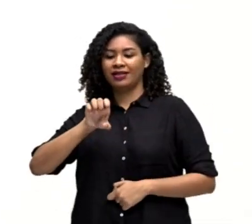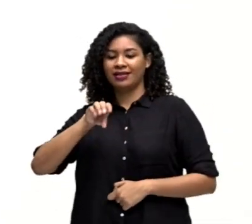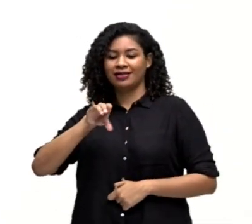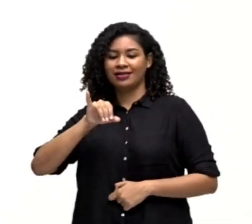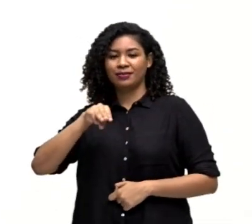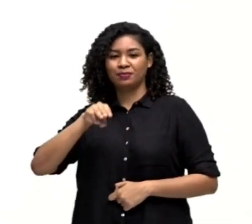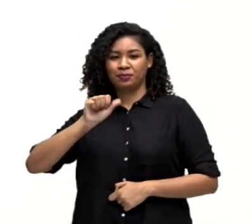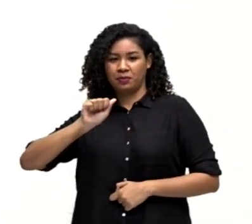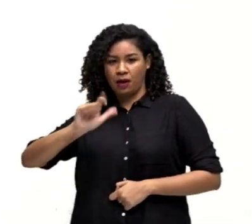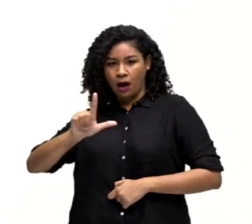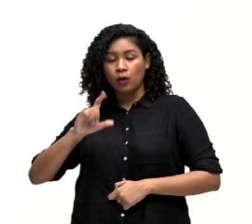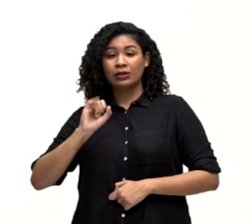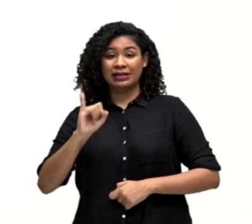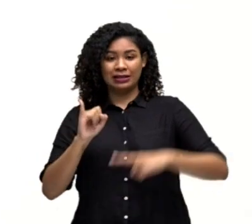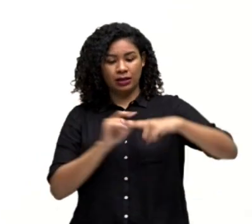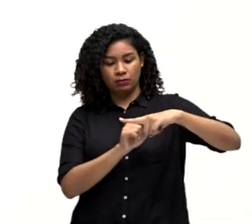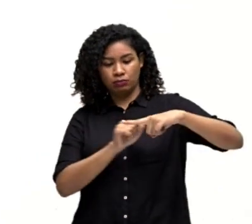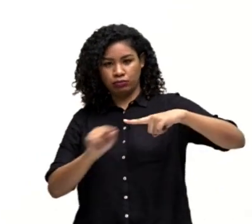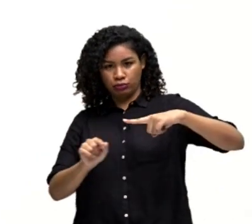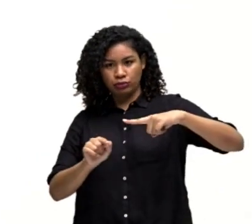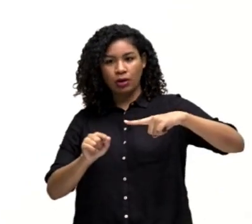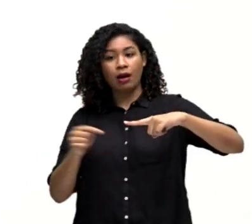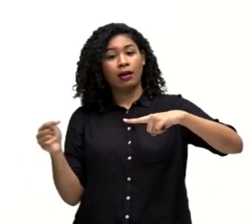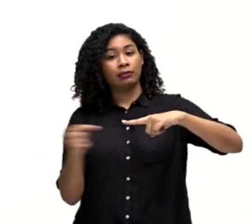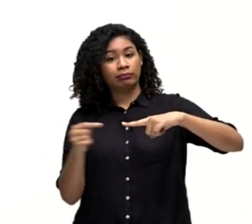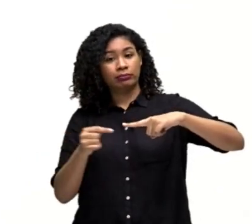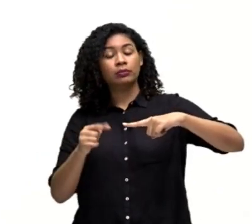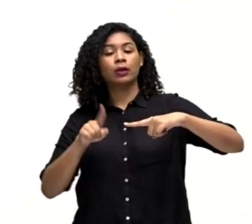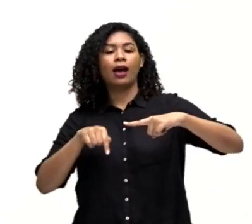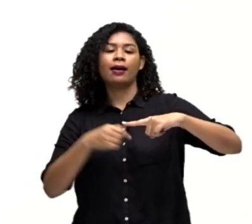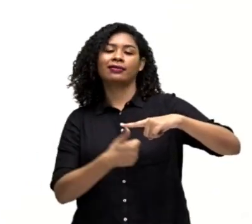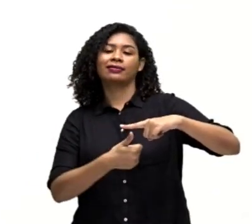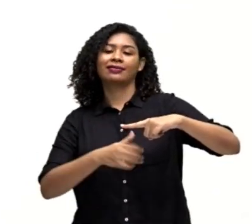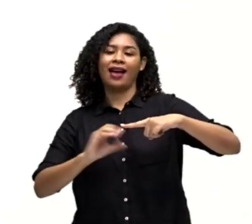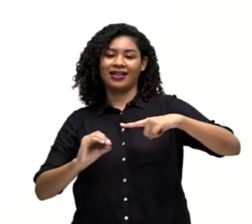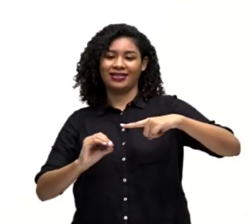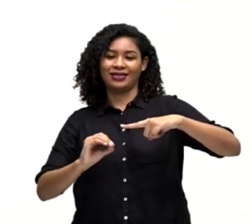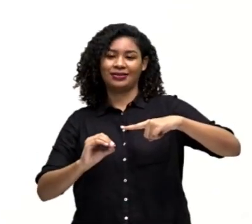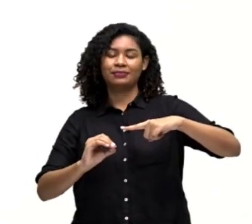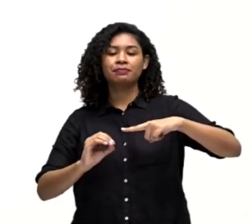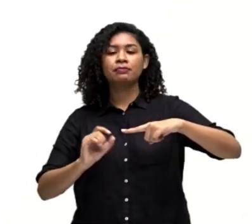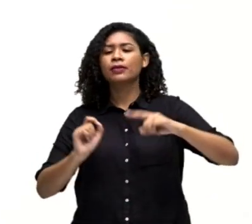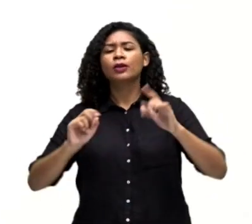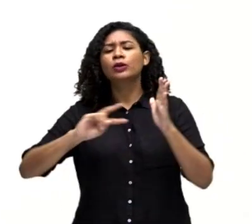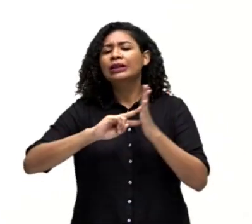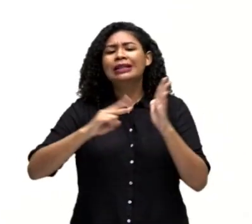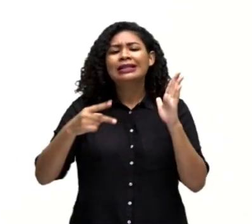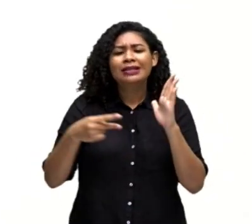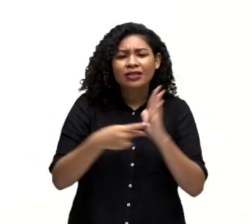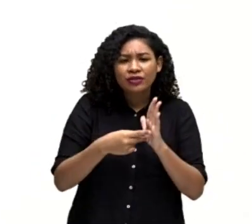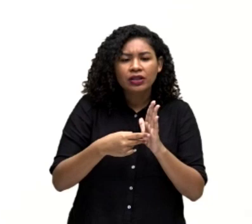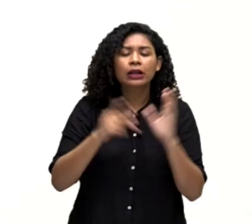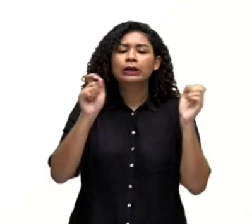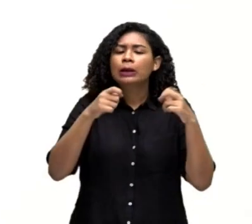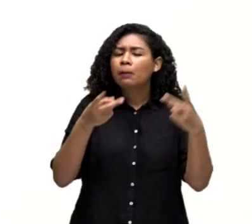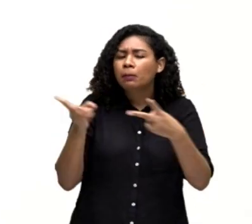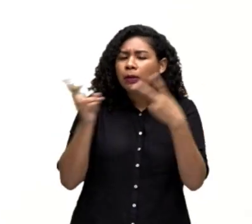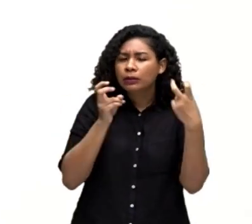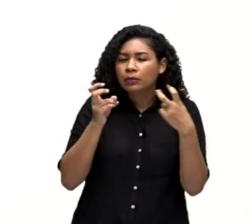seu denominador for potência de 10. E aí, nesse caso, é importante você reparar